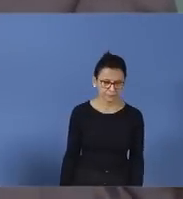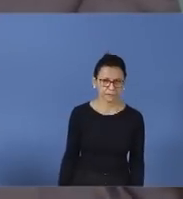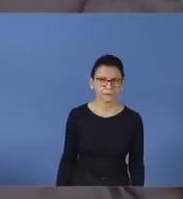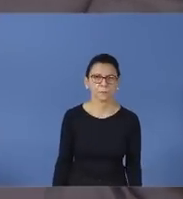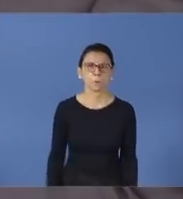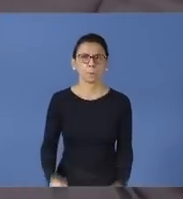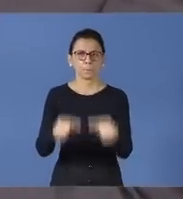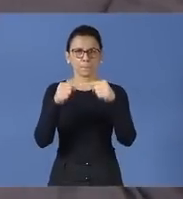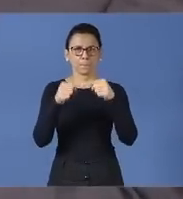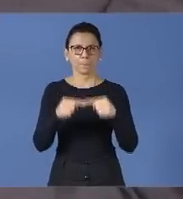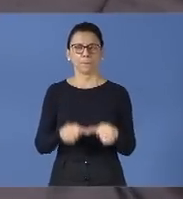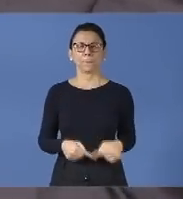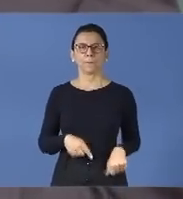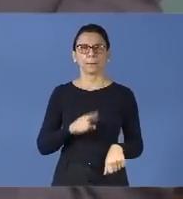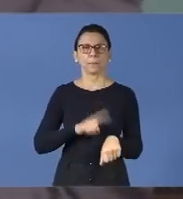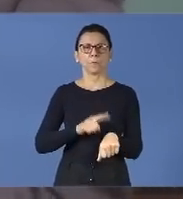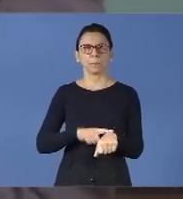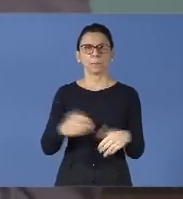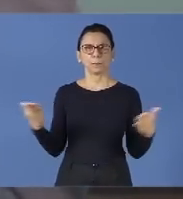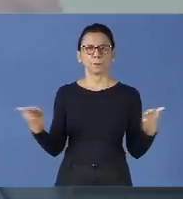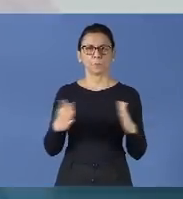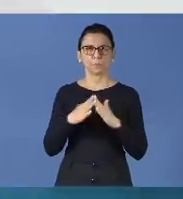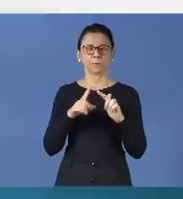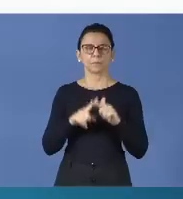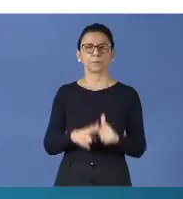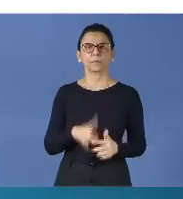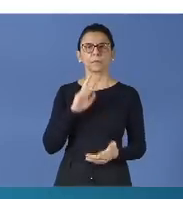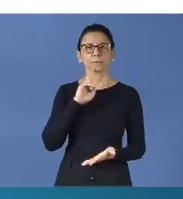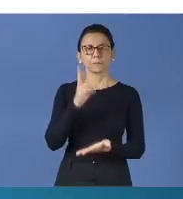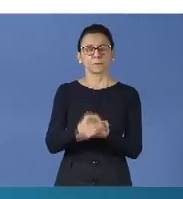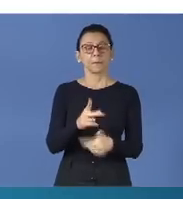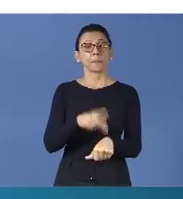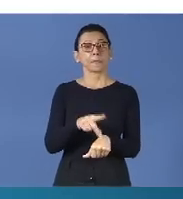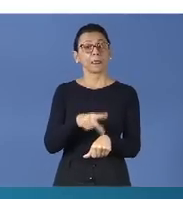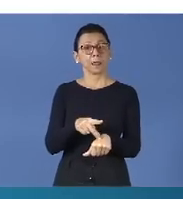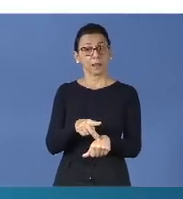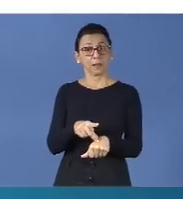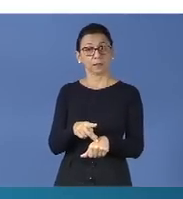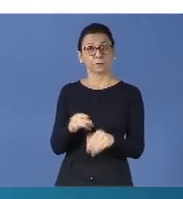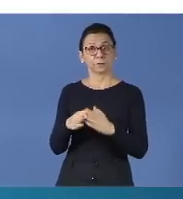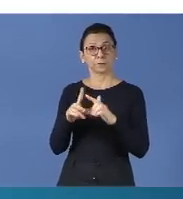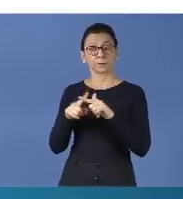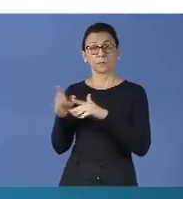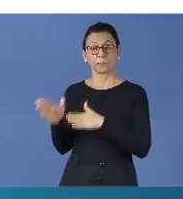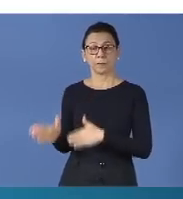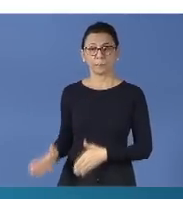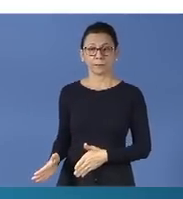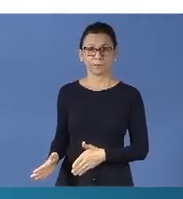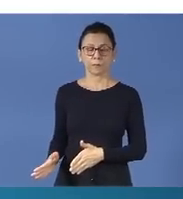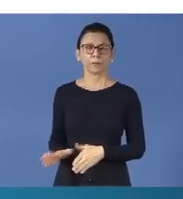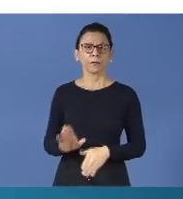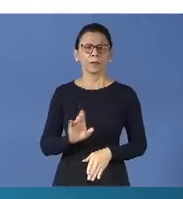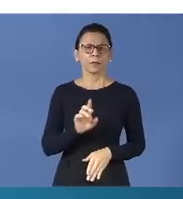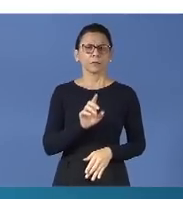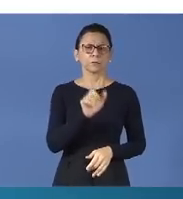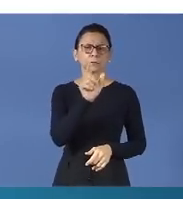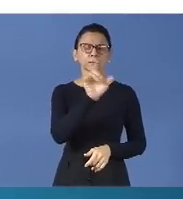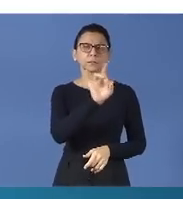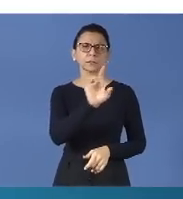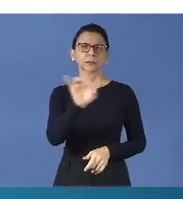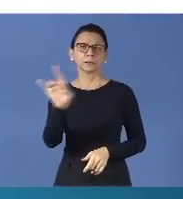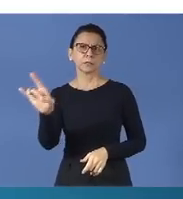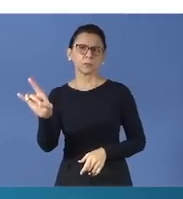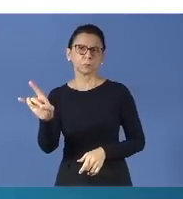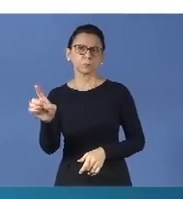igreja hoje, né? Então, quais os resultados práticos para a vida da igreja fiel e de cada um de nós para este